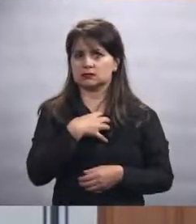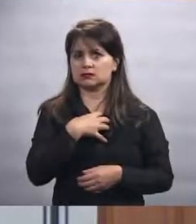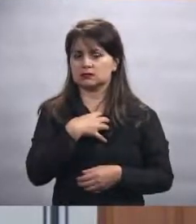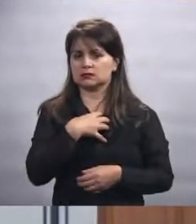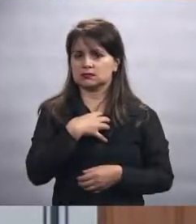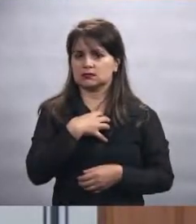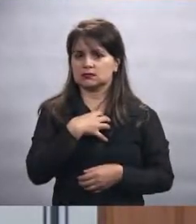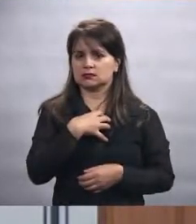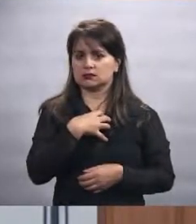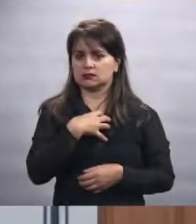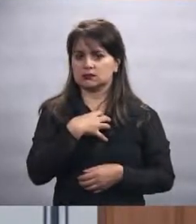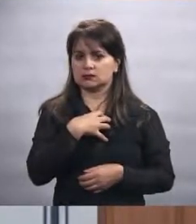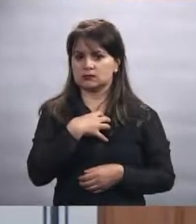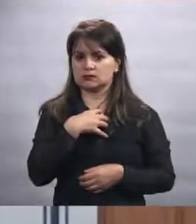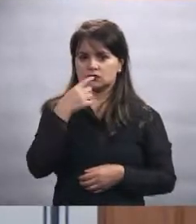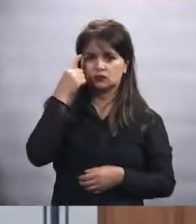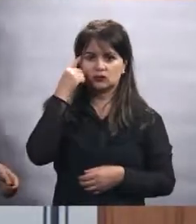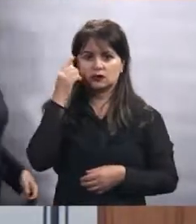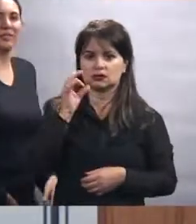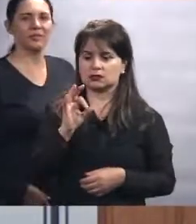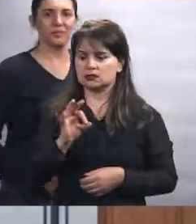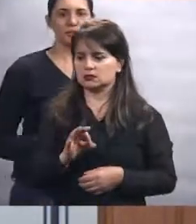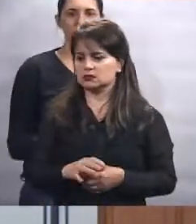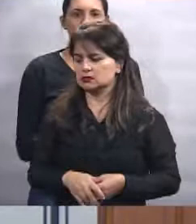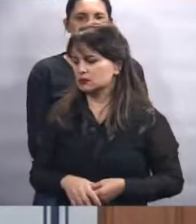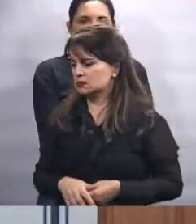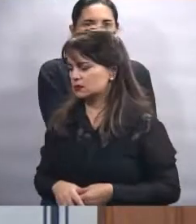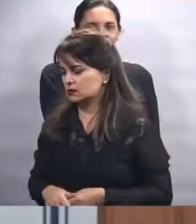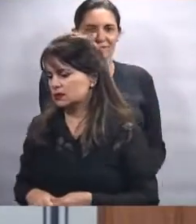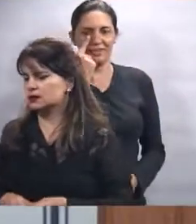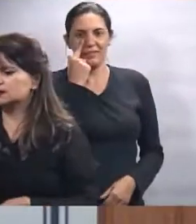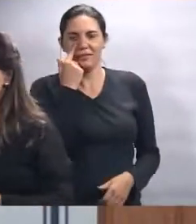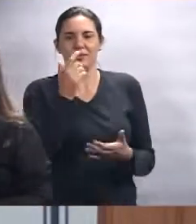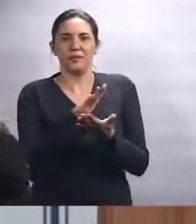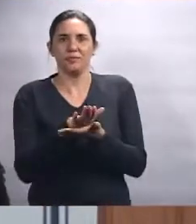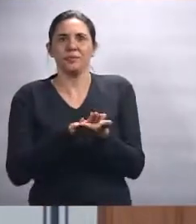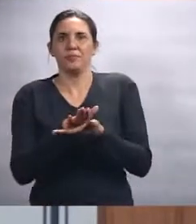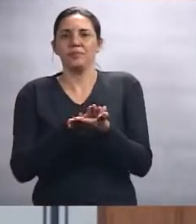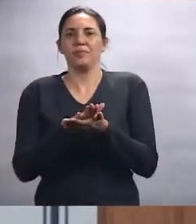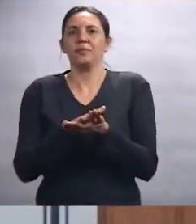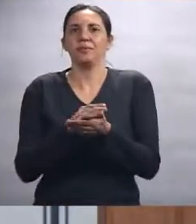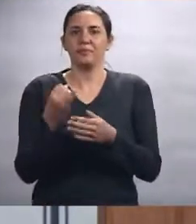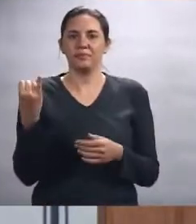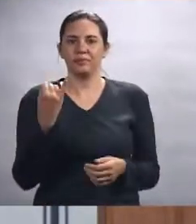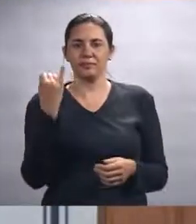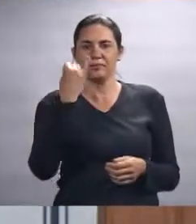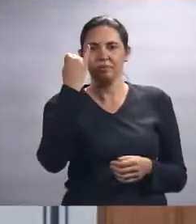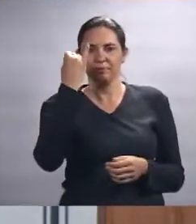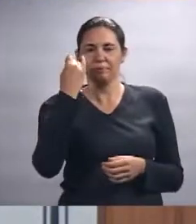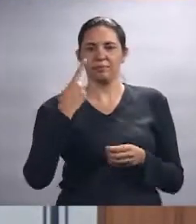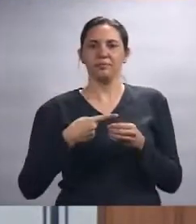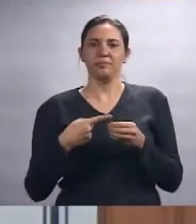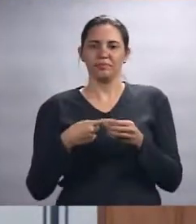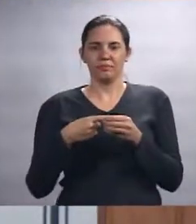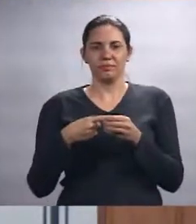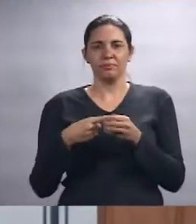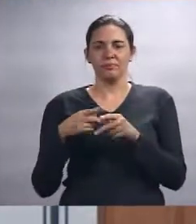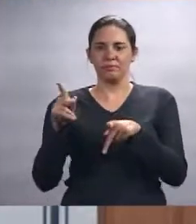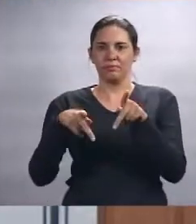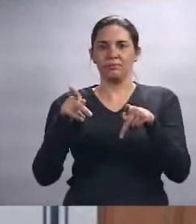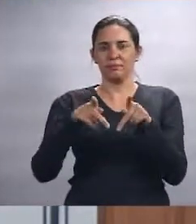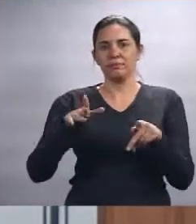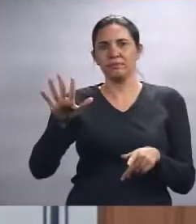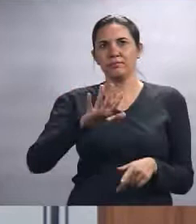que, não há dúvida, trazem um benefício importante tanto para o município como para a comunidade em geral. A proposta